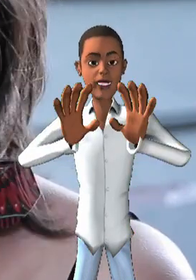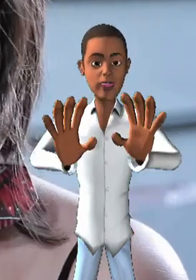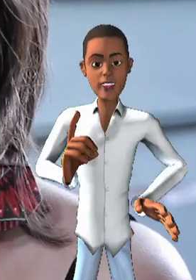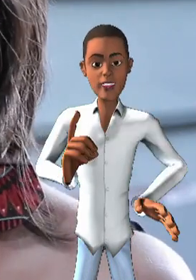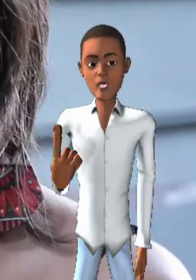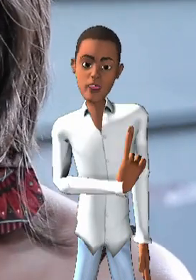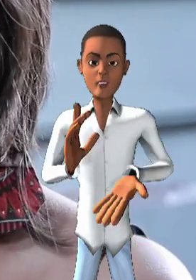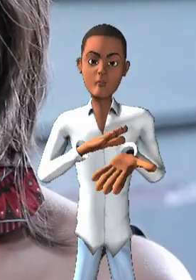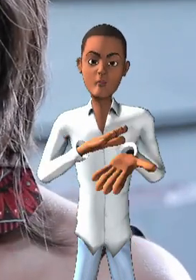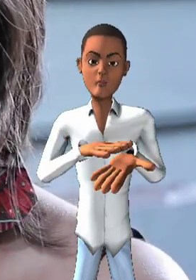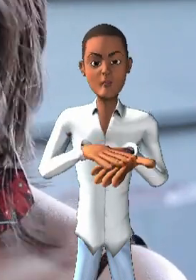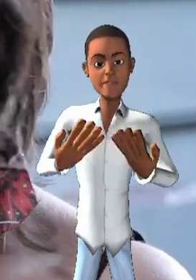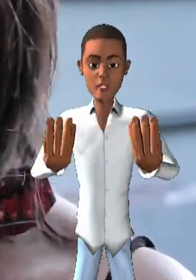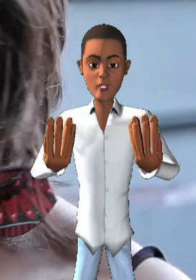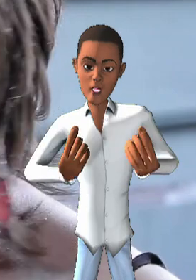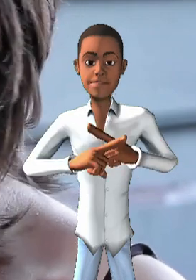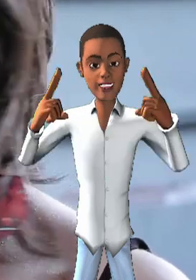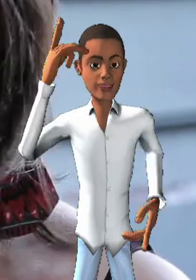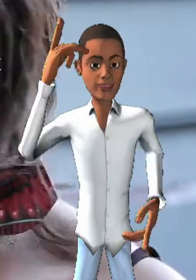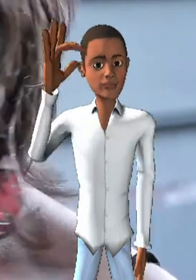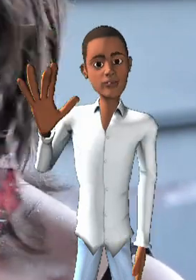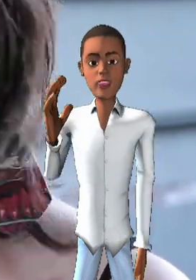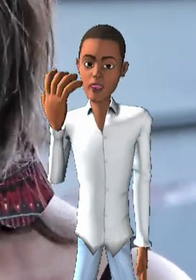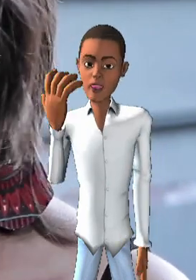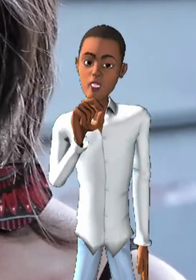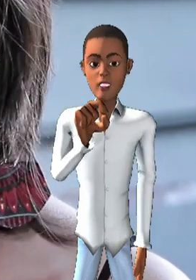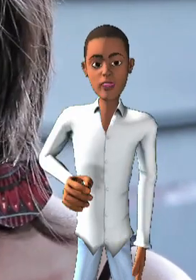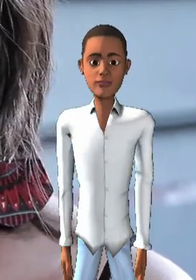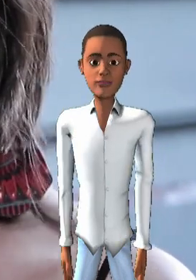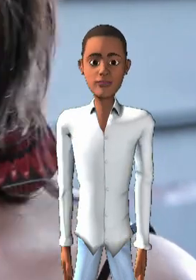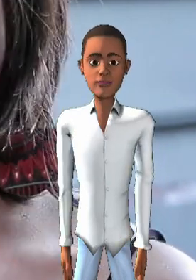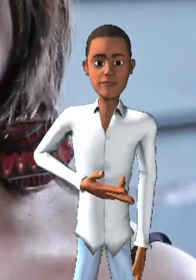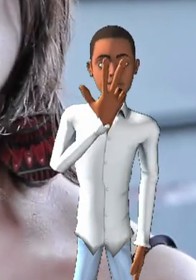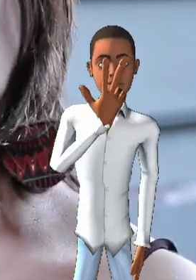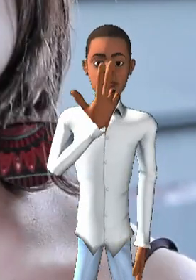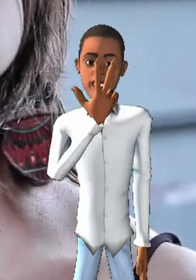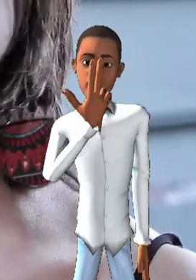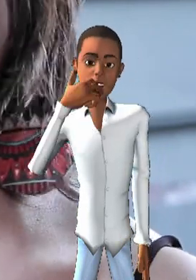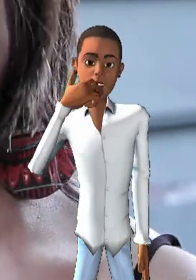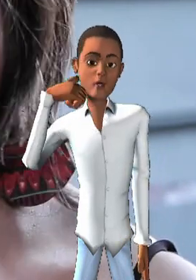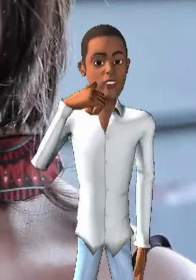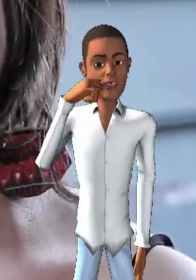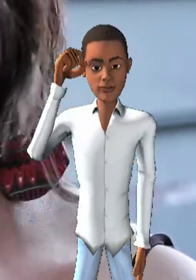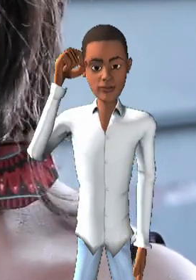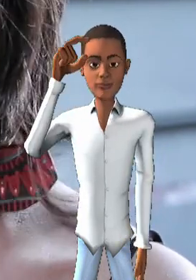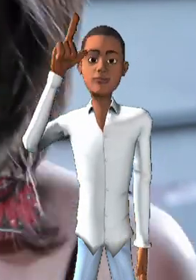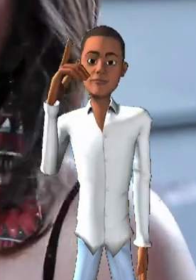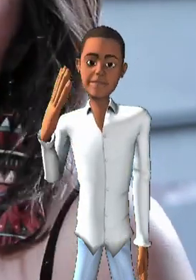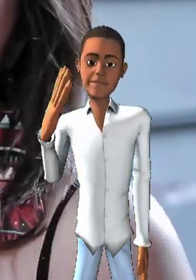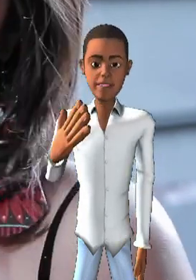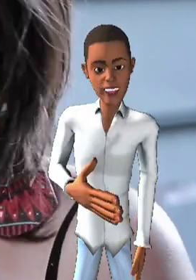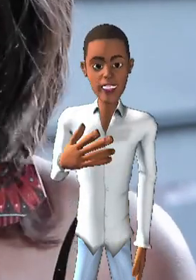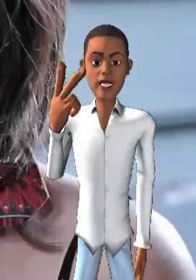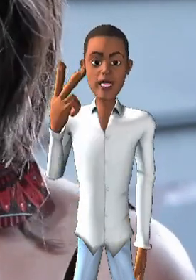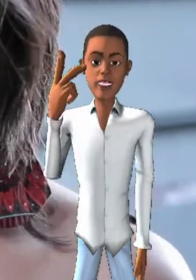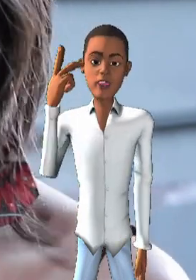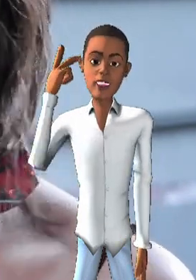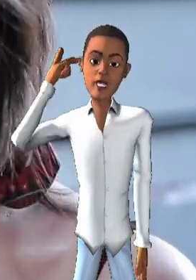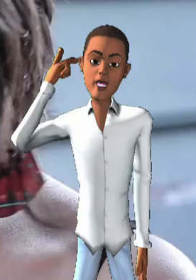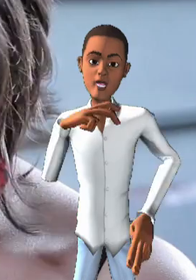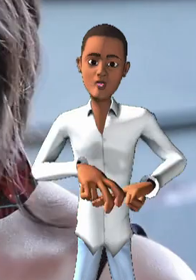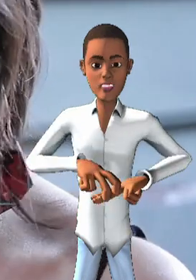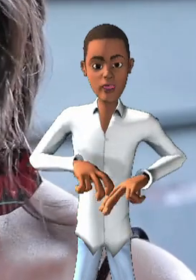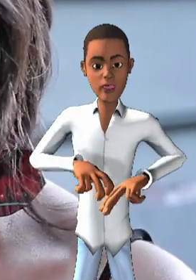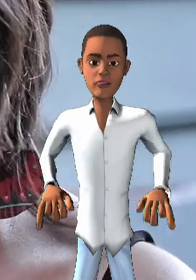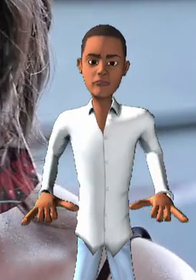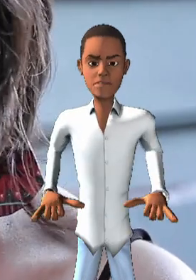muito desse homem sem que ele consiga entender o que tá acontecendo, assim. Parece que as mulheres já despertaram há mais tempo, até por serem vítimas, né, de